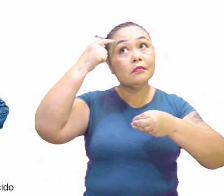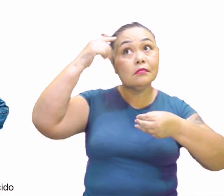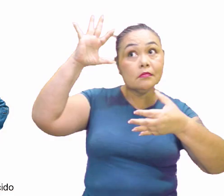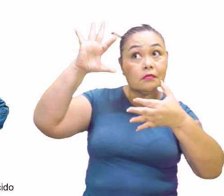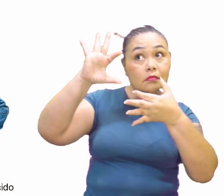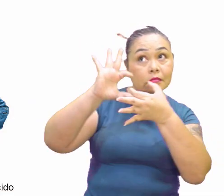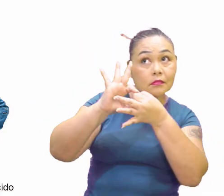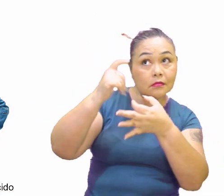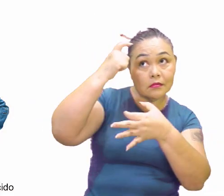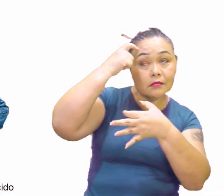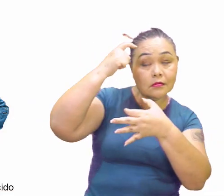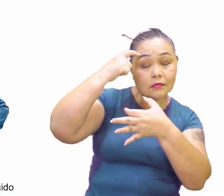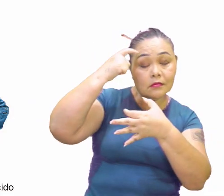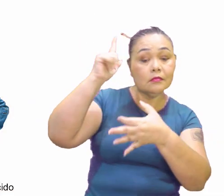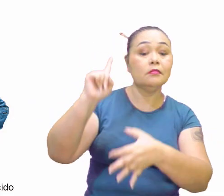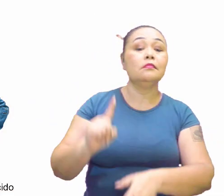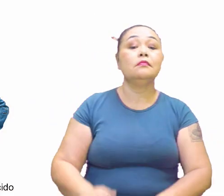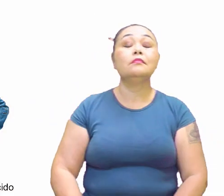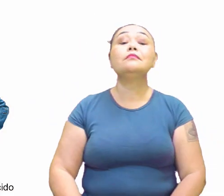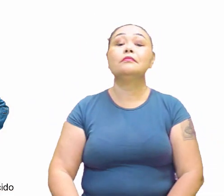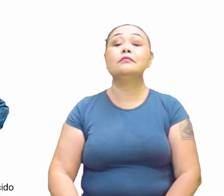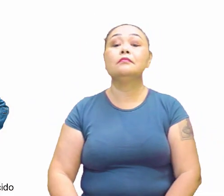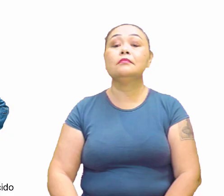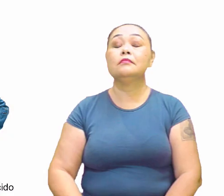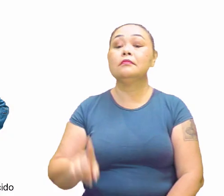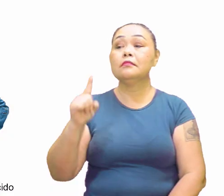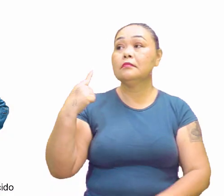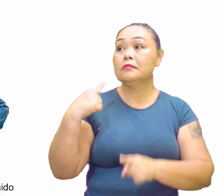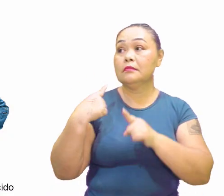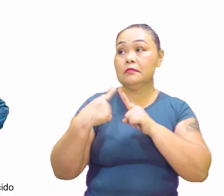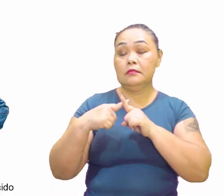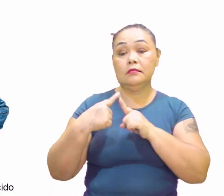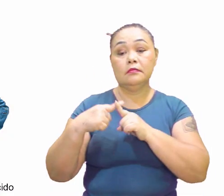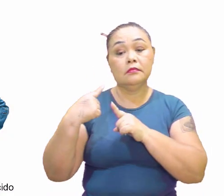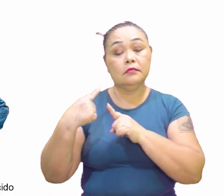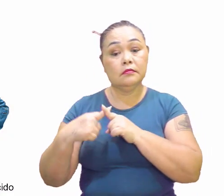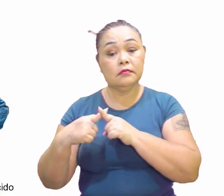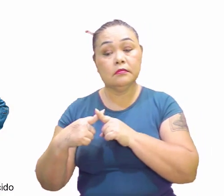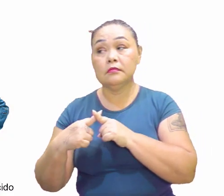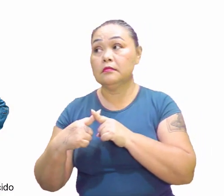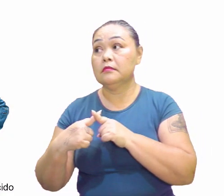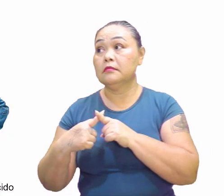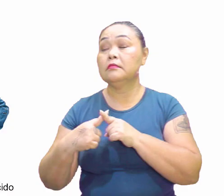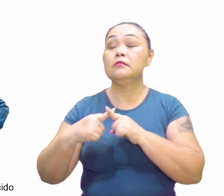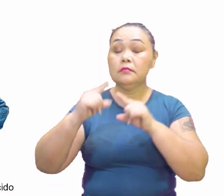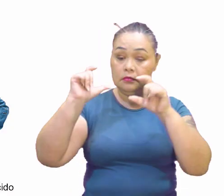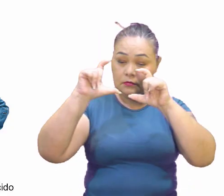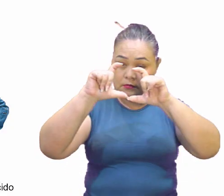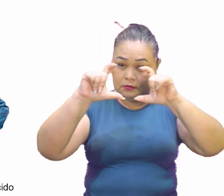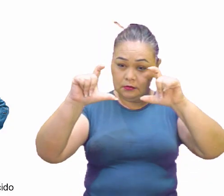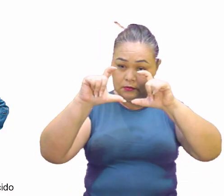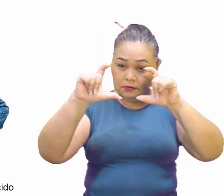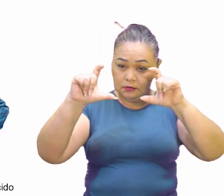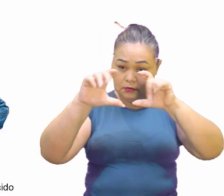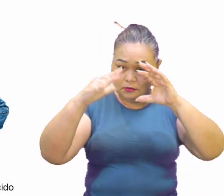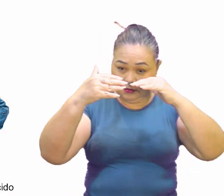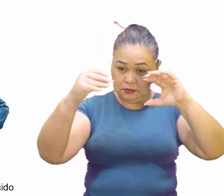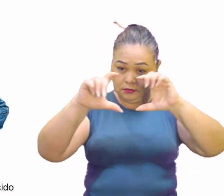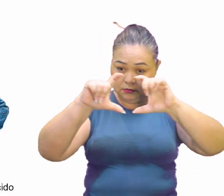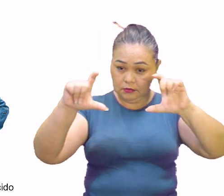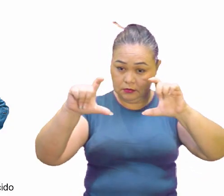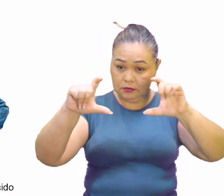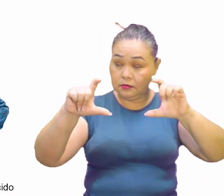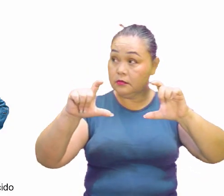de retomada de ideias. Viu só? Porque você já está lá na sua